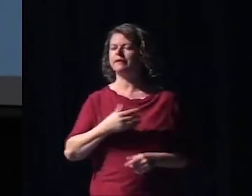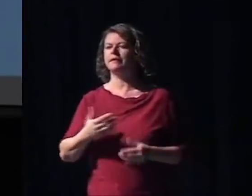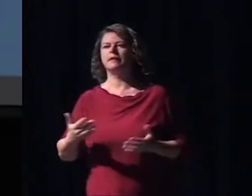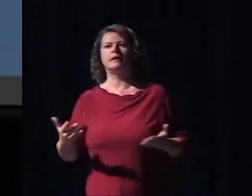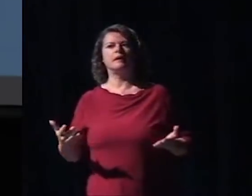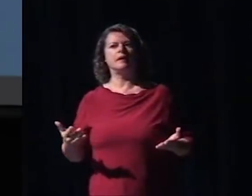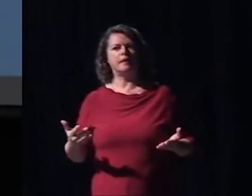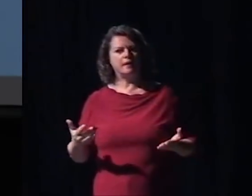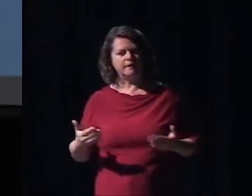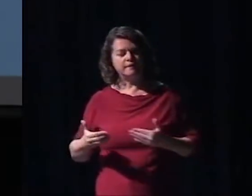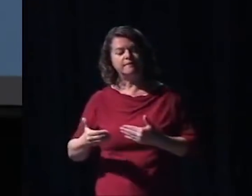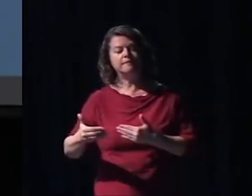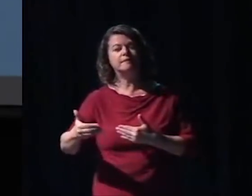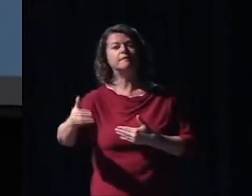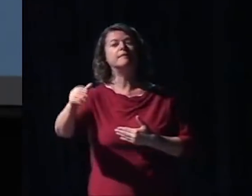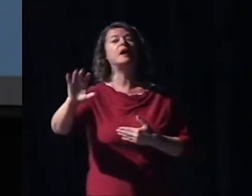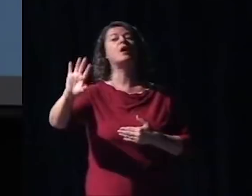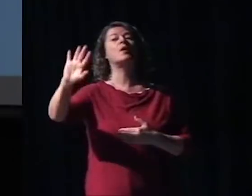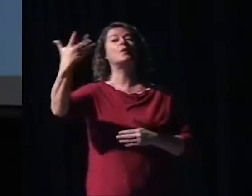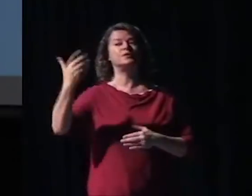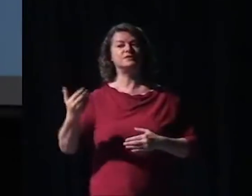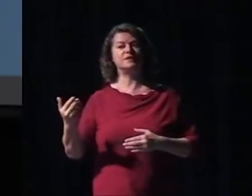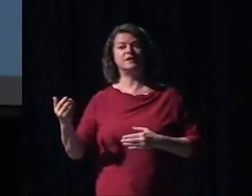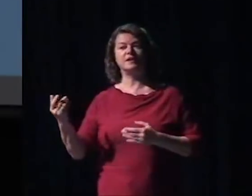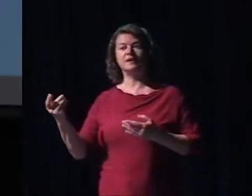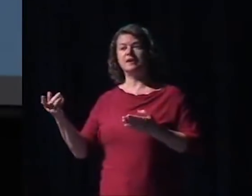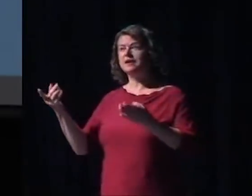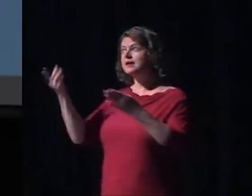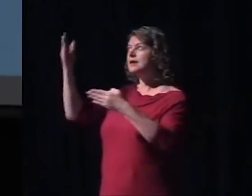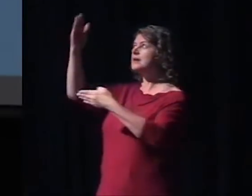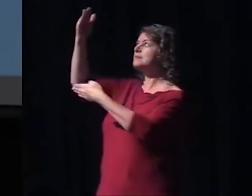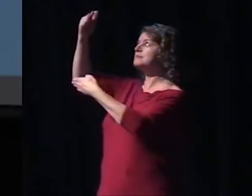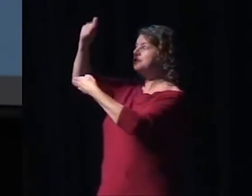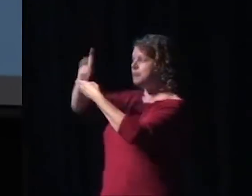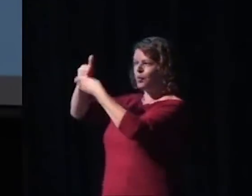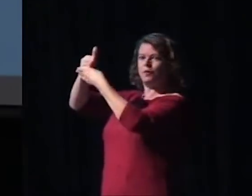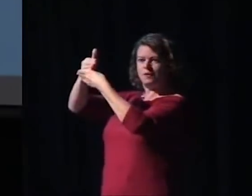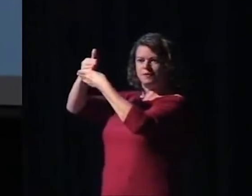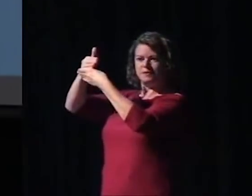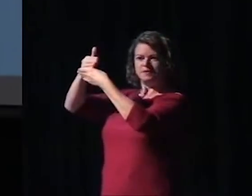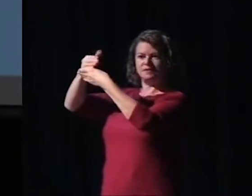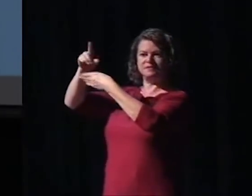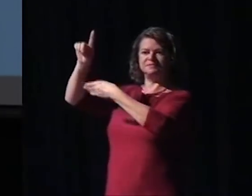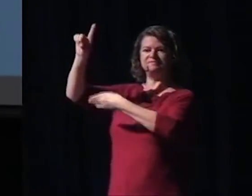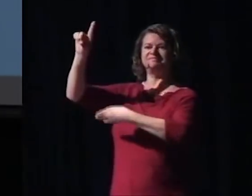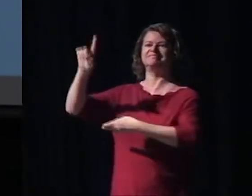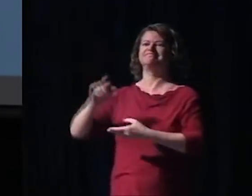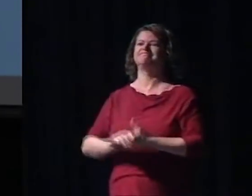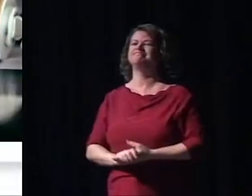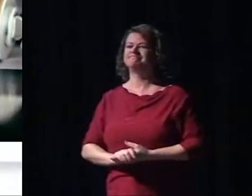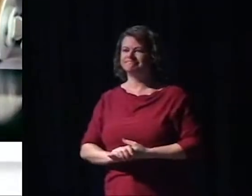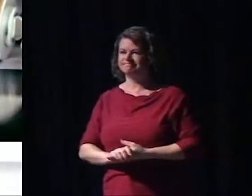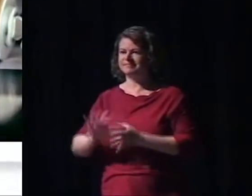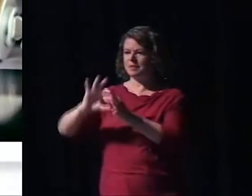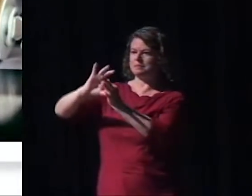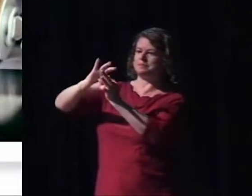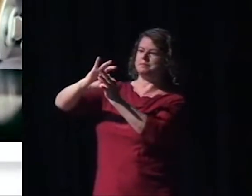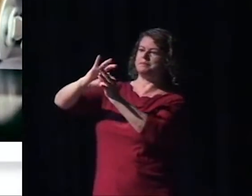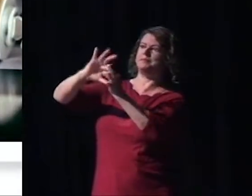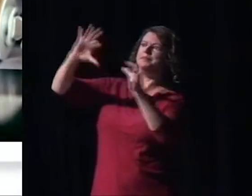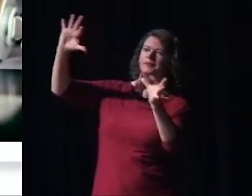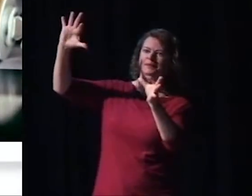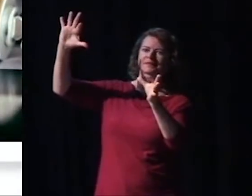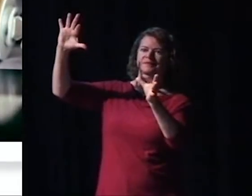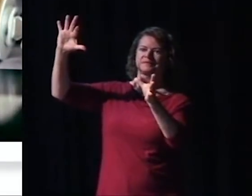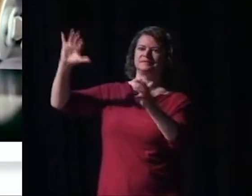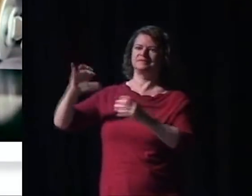porque uma terceira vez, capítulo 16, verso 4, e depois disso aconteceu que se afeiçoou,